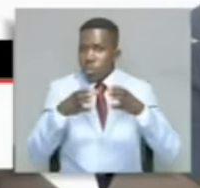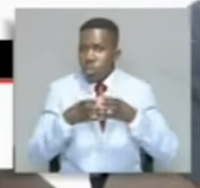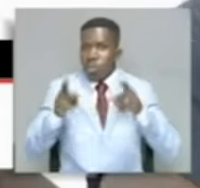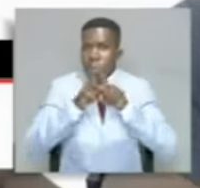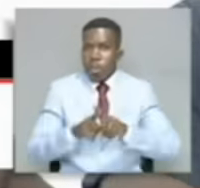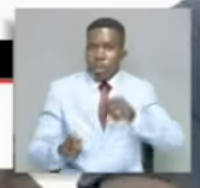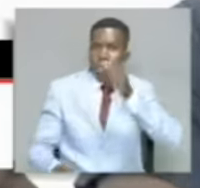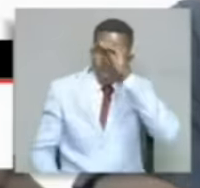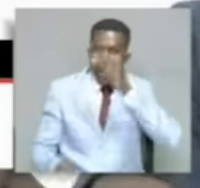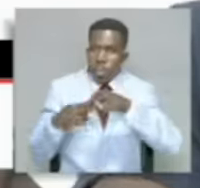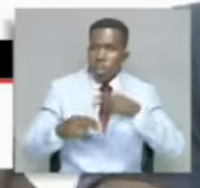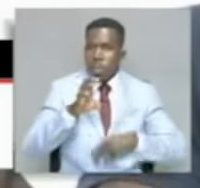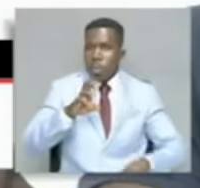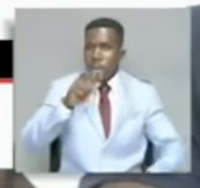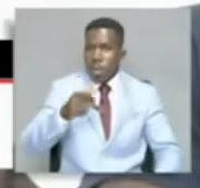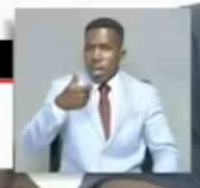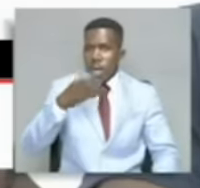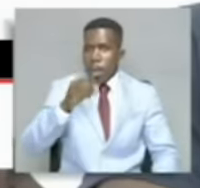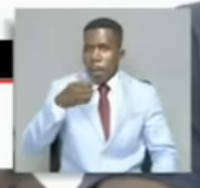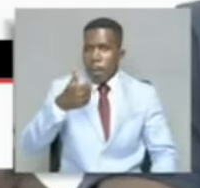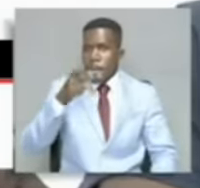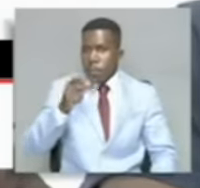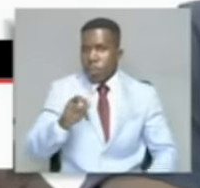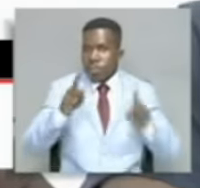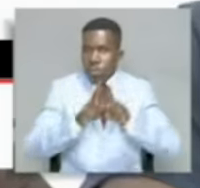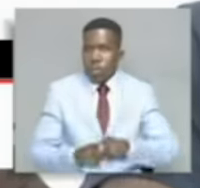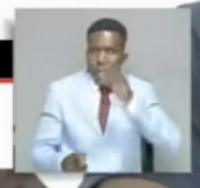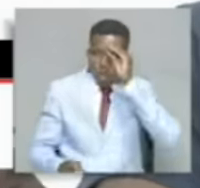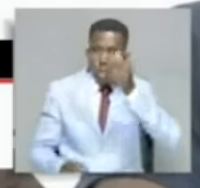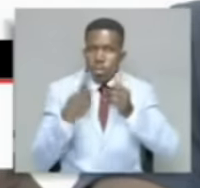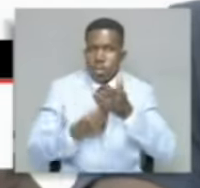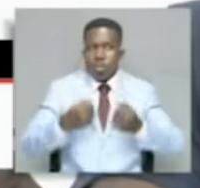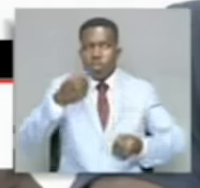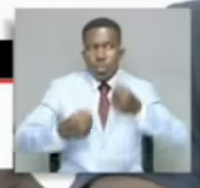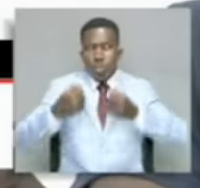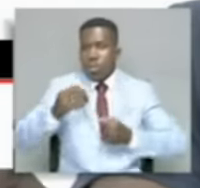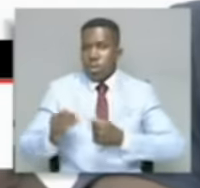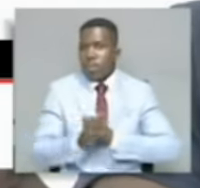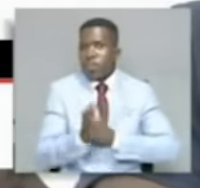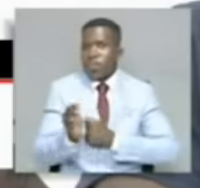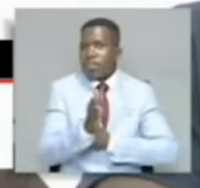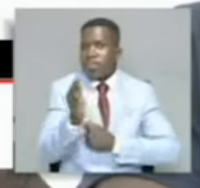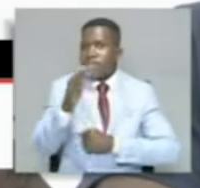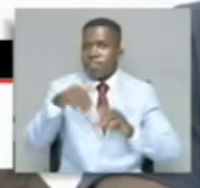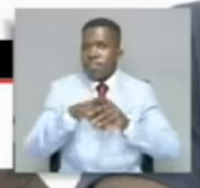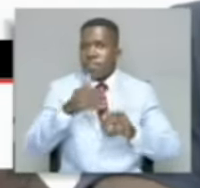Caboba, ou famoso, que é o condutor da motorizada, que estava a conduzir a motorizada no